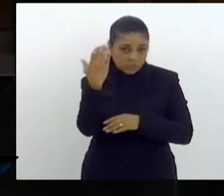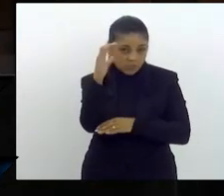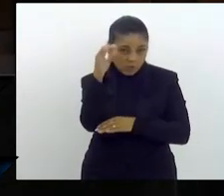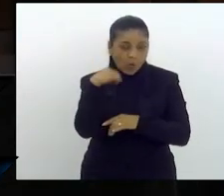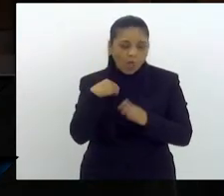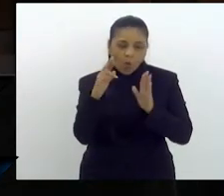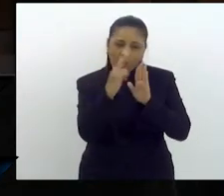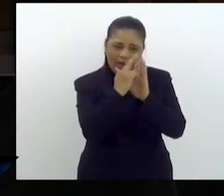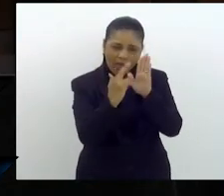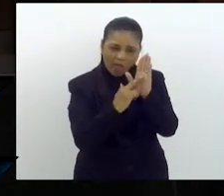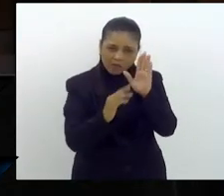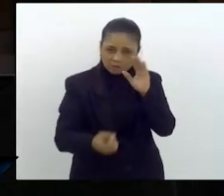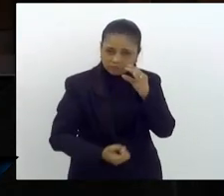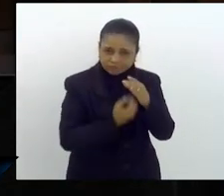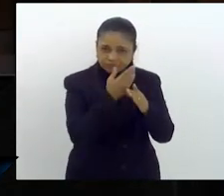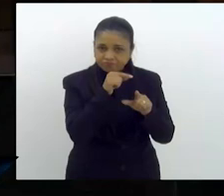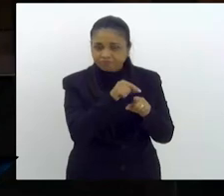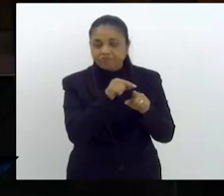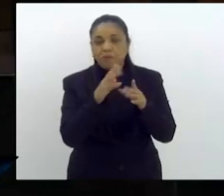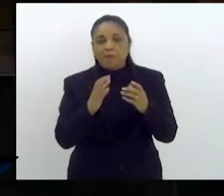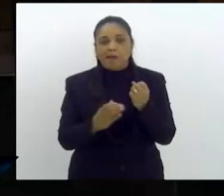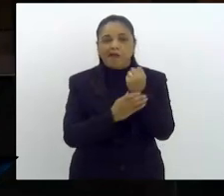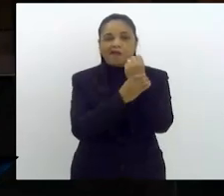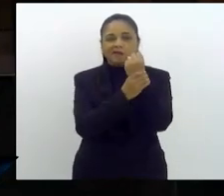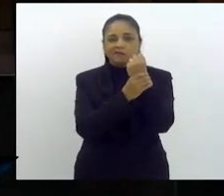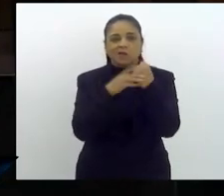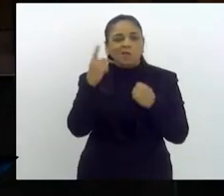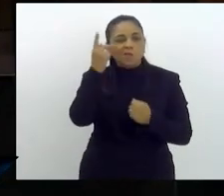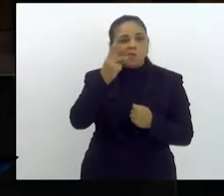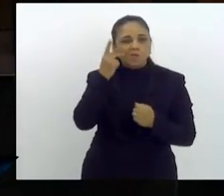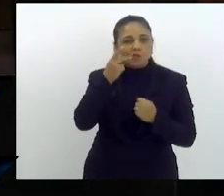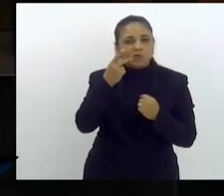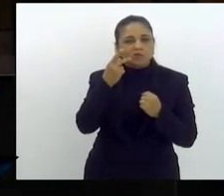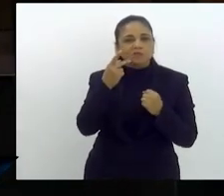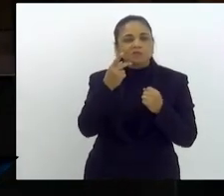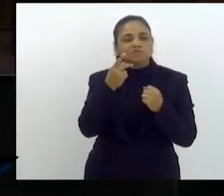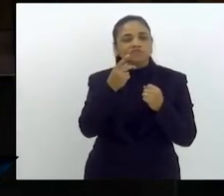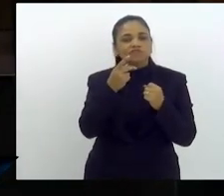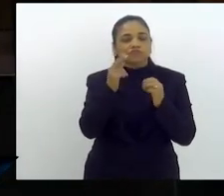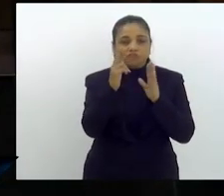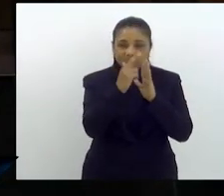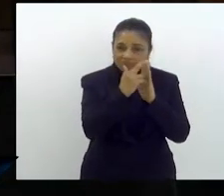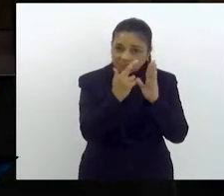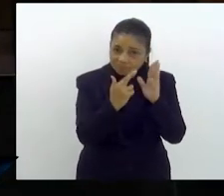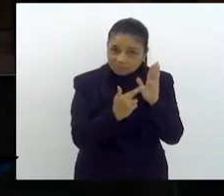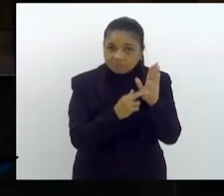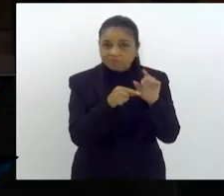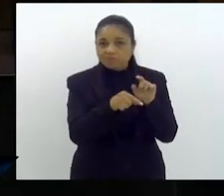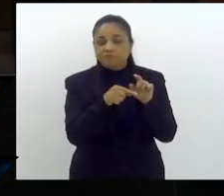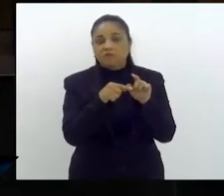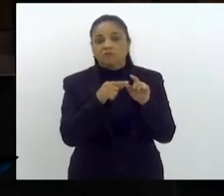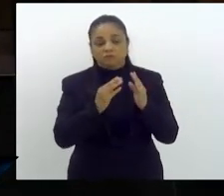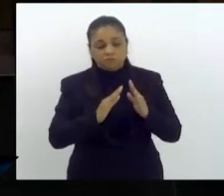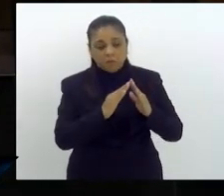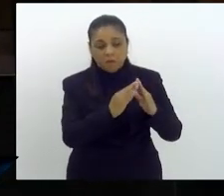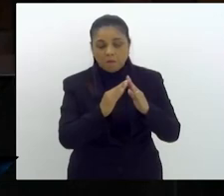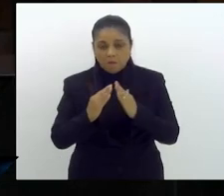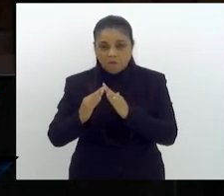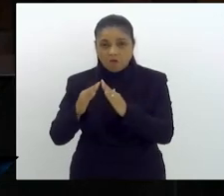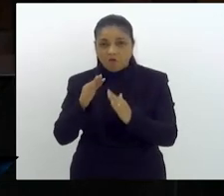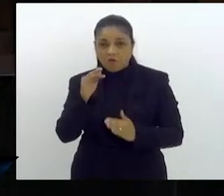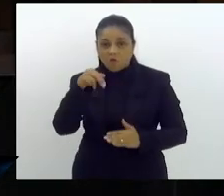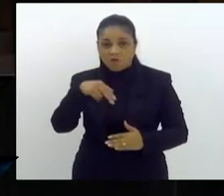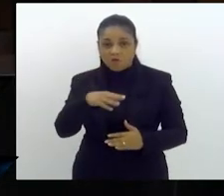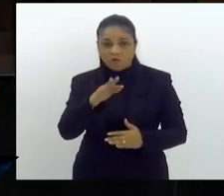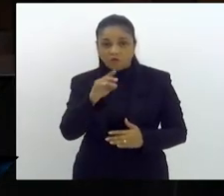regras para garantir a política de regularização fundiária inclusive foi o autor Deputado Flávio Serafim